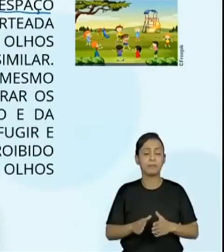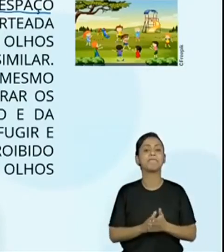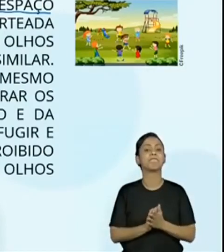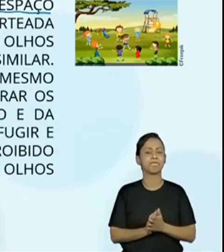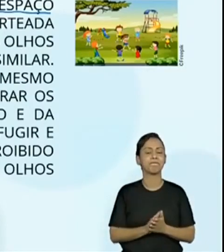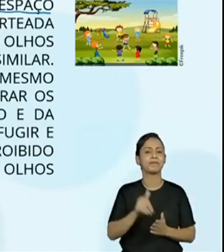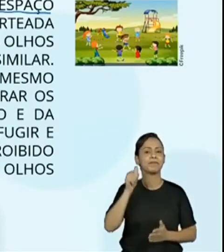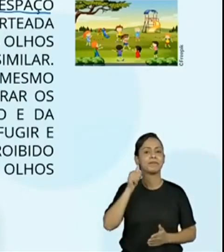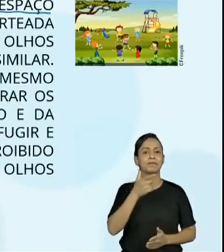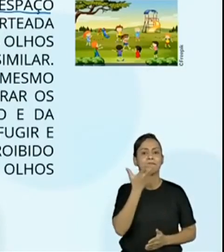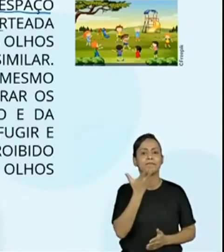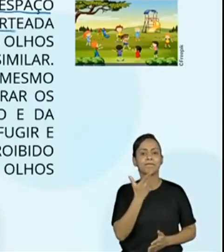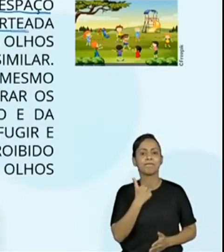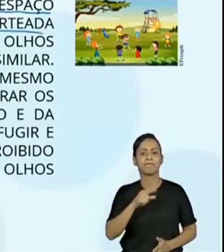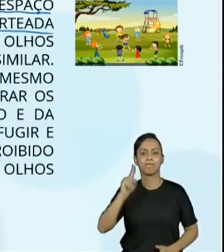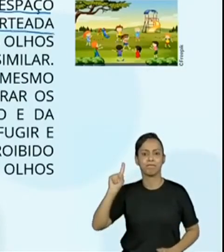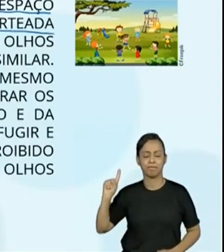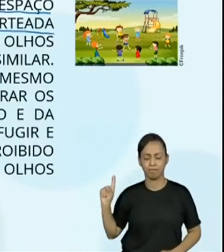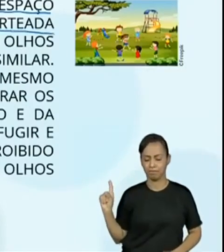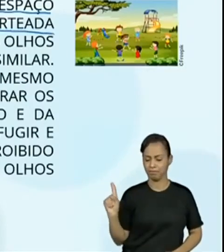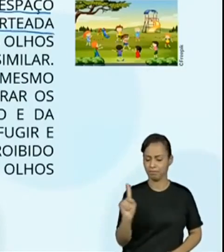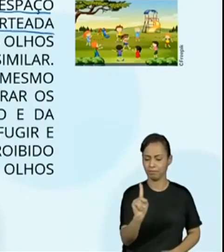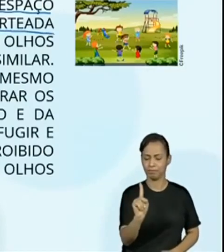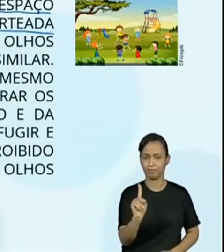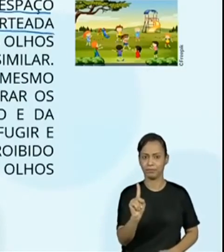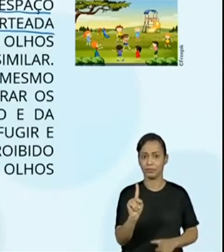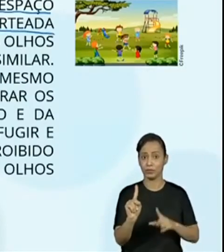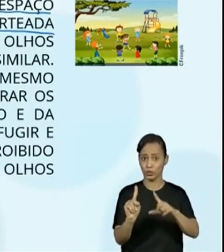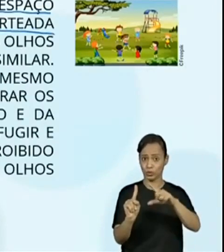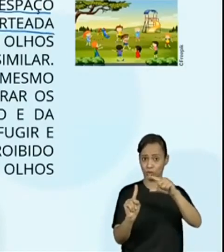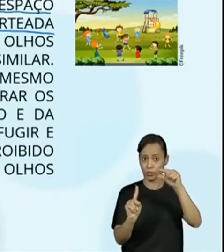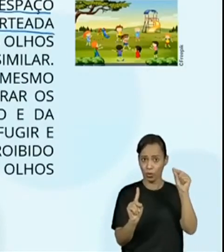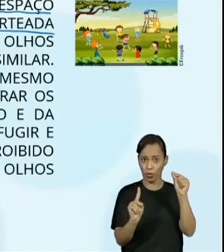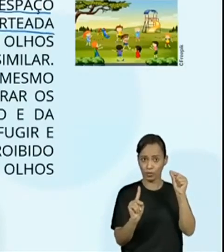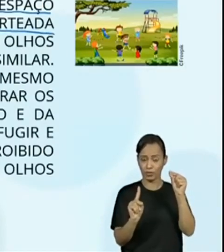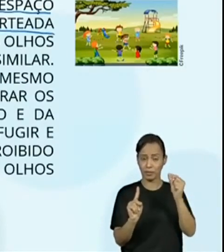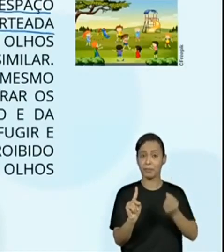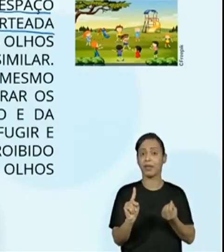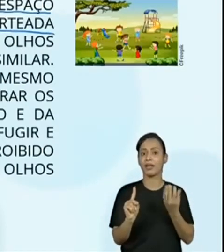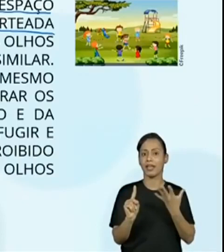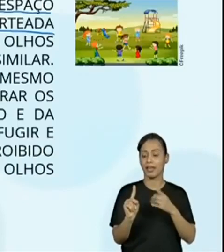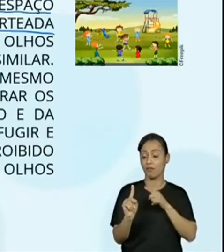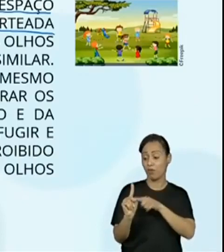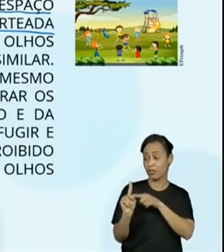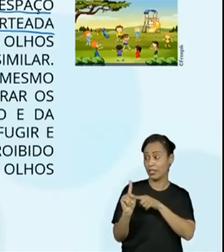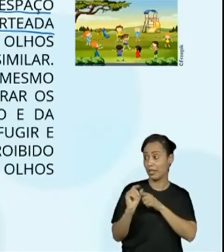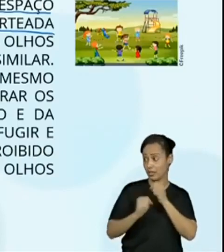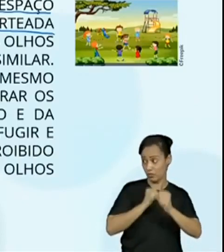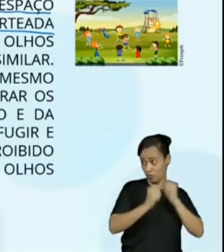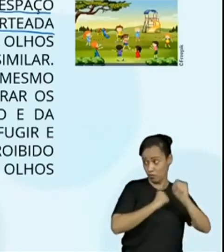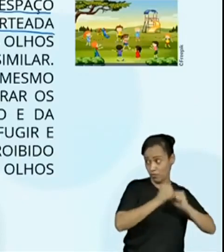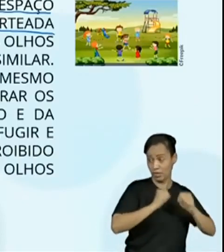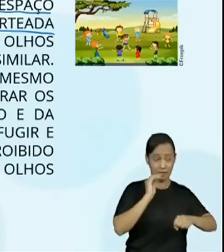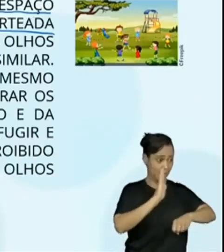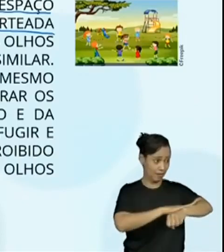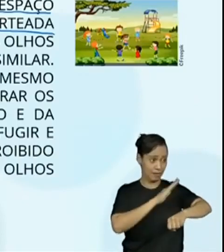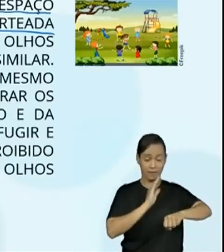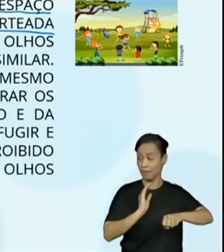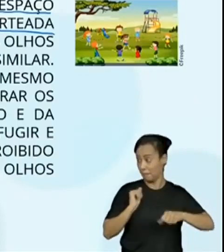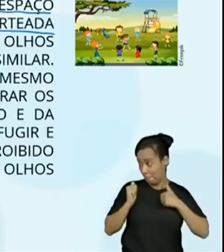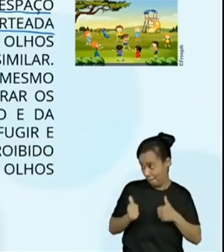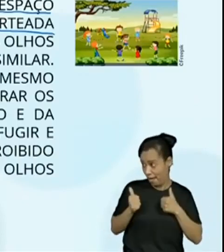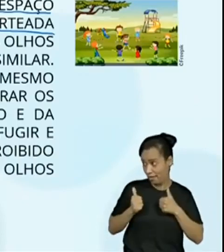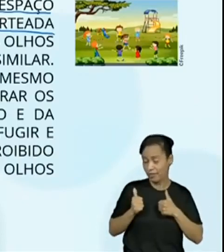uma criança será sorteada para ser o pegador, ou seja, a cabra